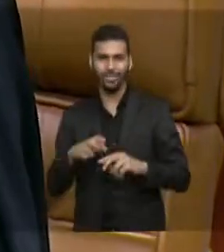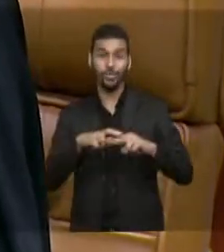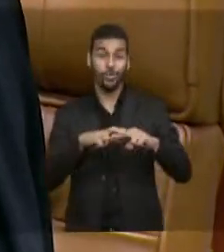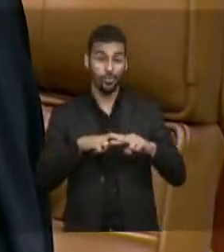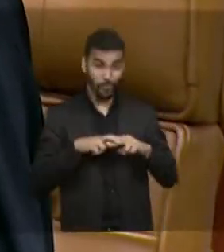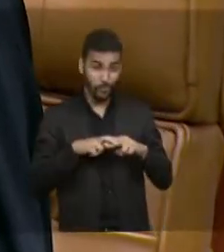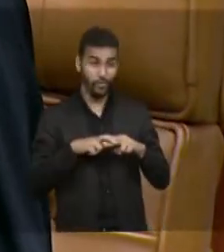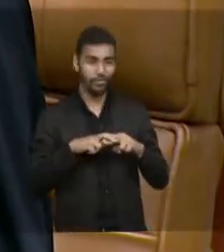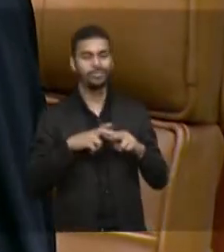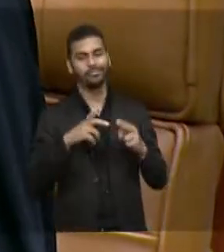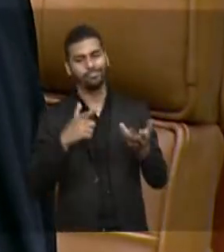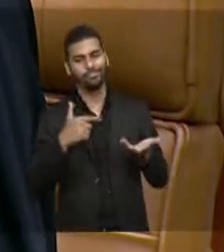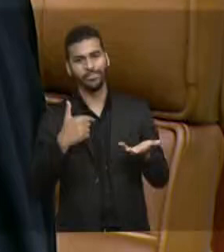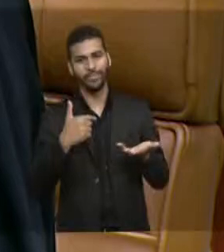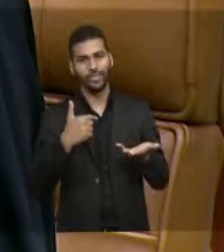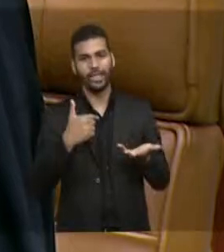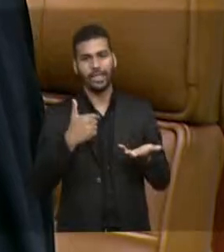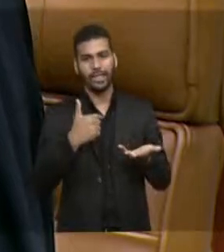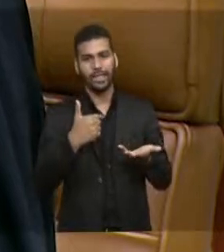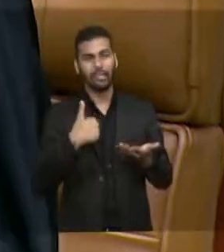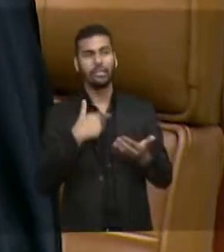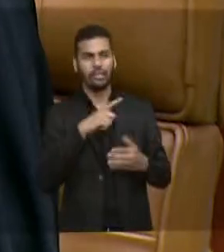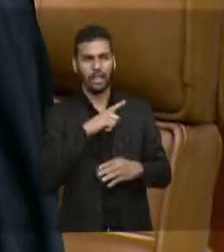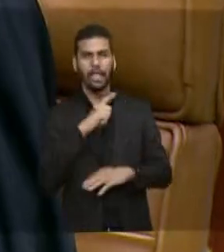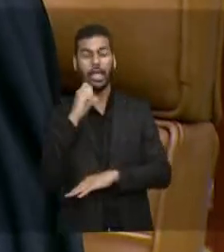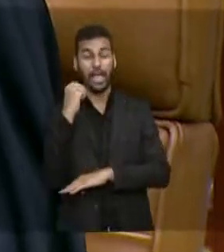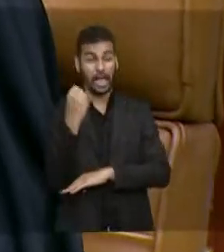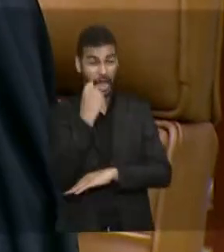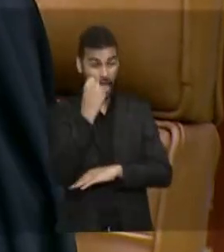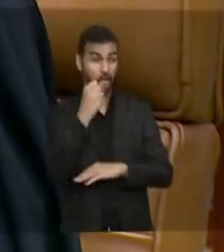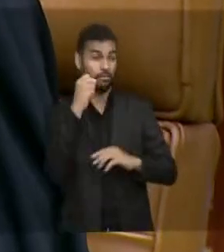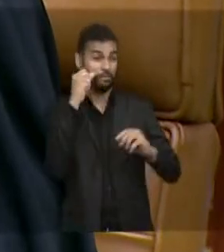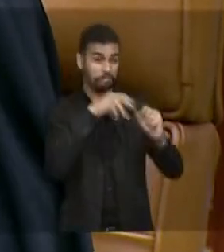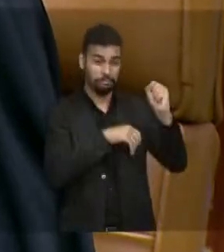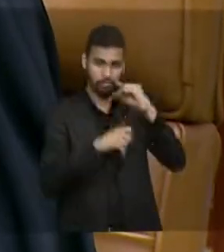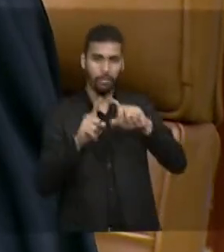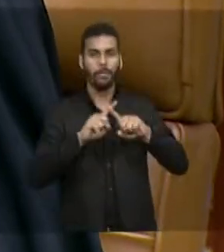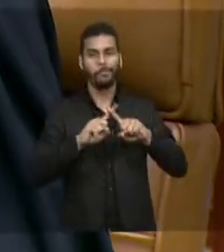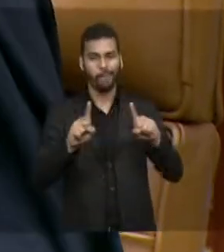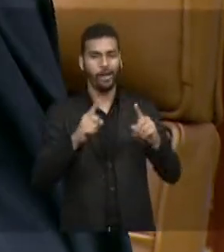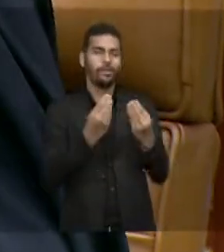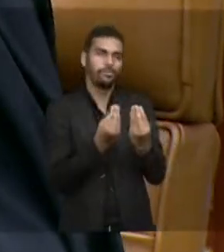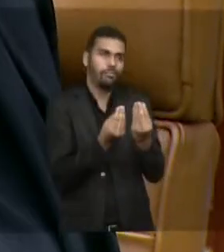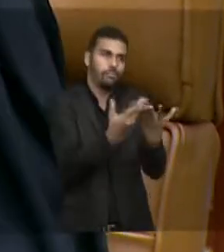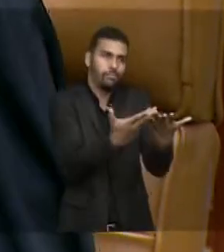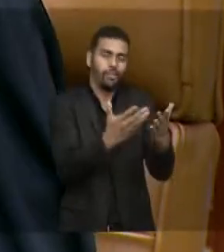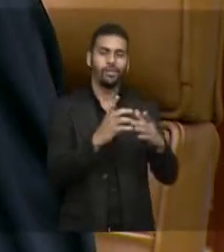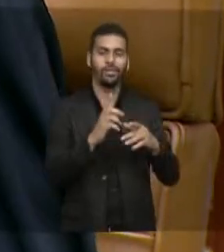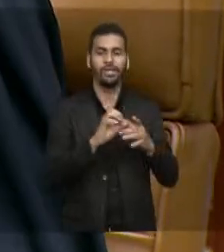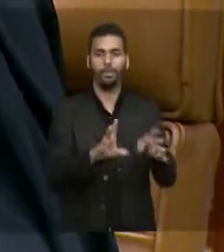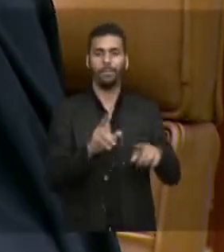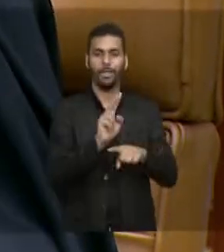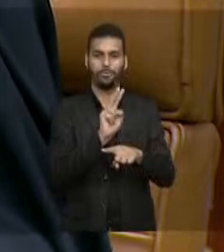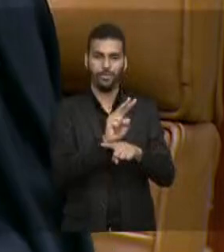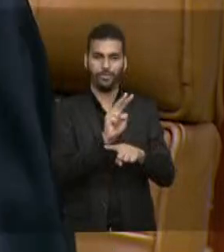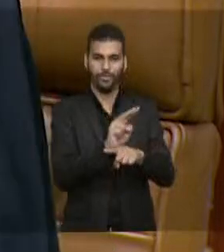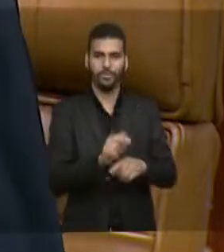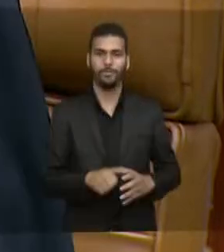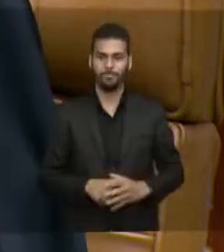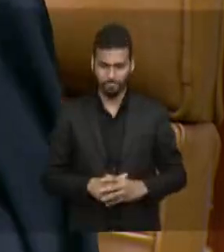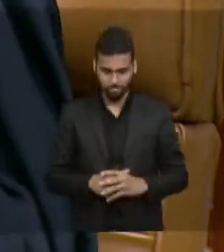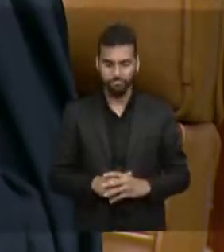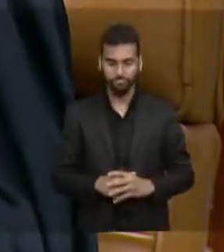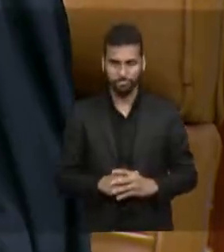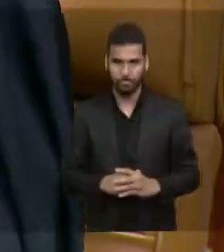nesses casos mesmo em virtude da gravidade dos elites foi concedida a liberdade provisória ainda